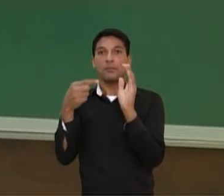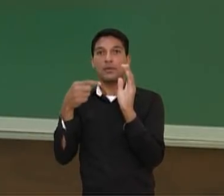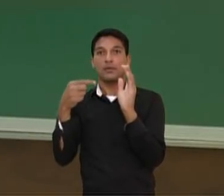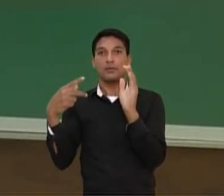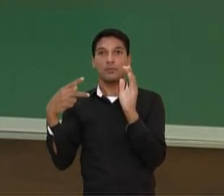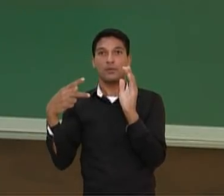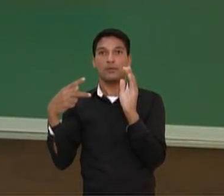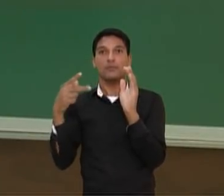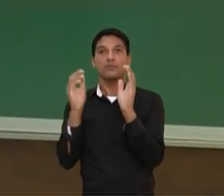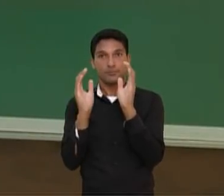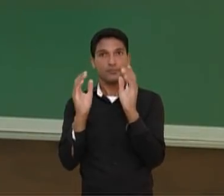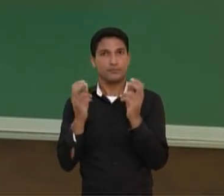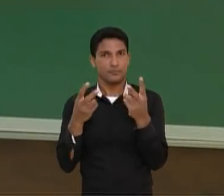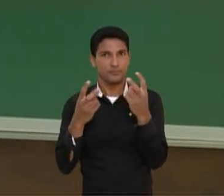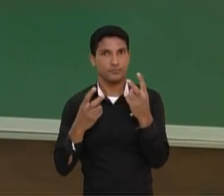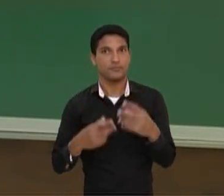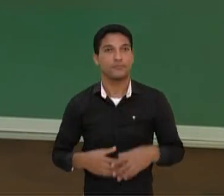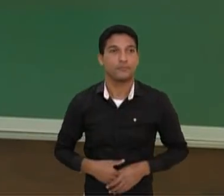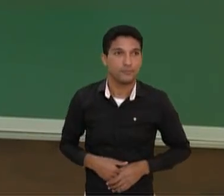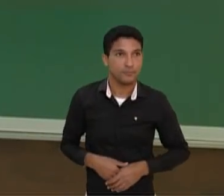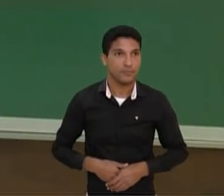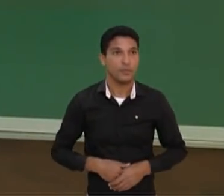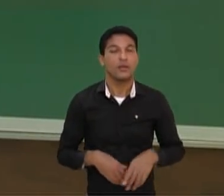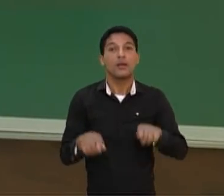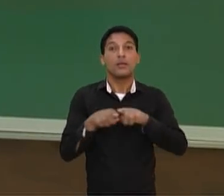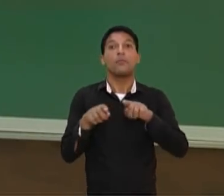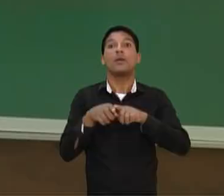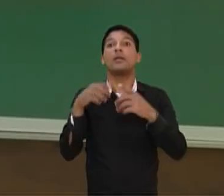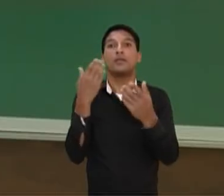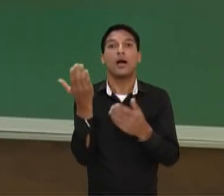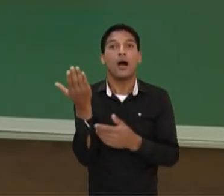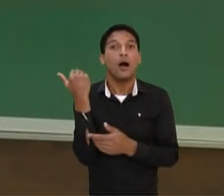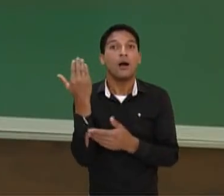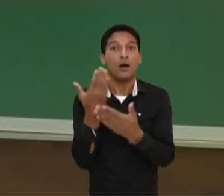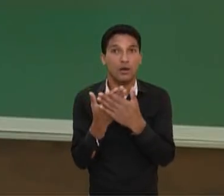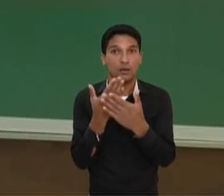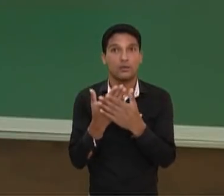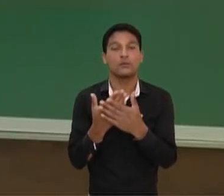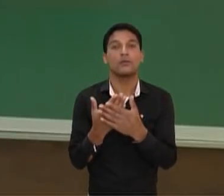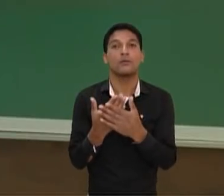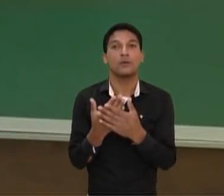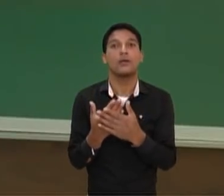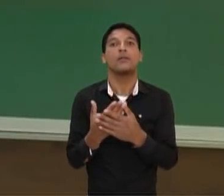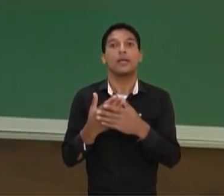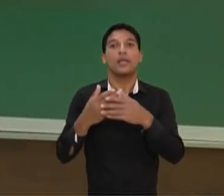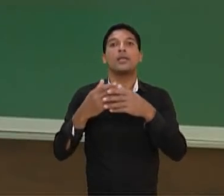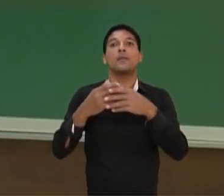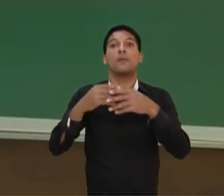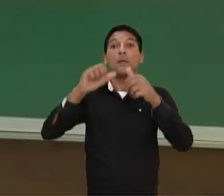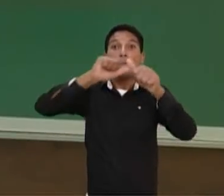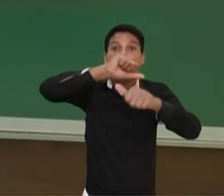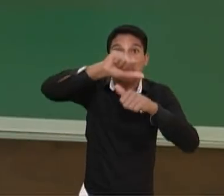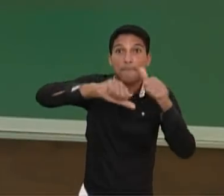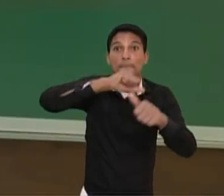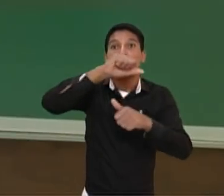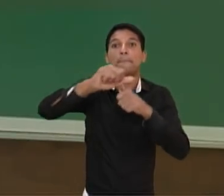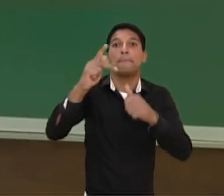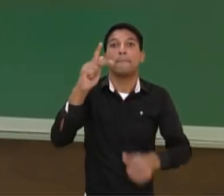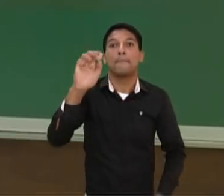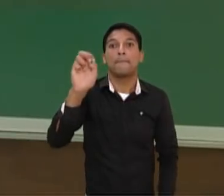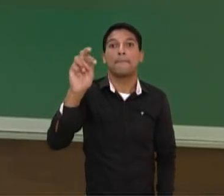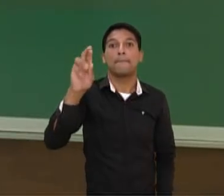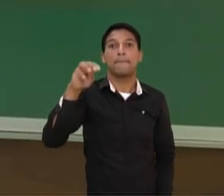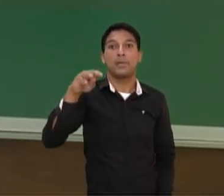por último, nós vimos na aula passada o problema de permutação com repetição, que é quando nós